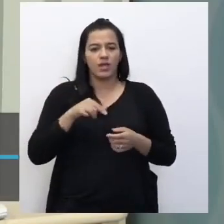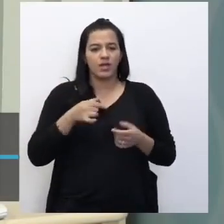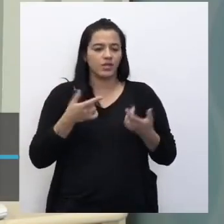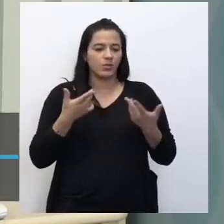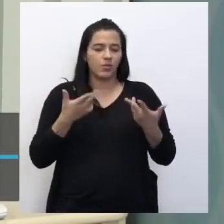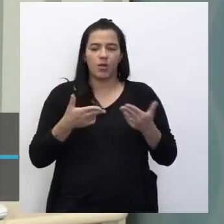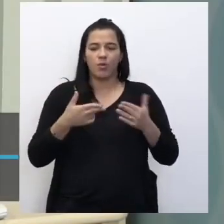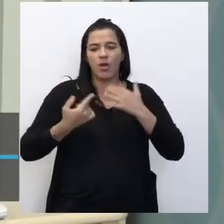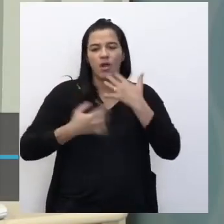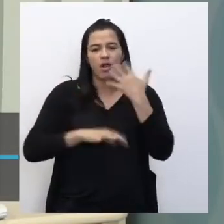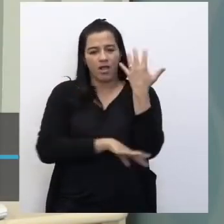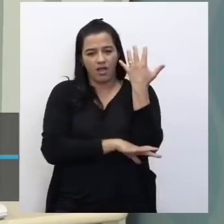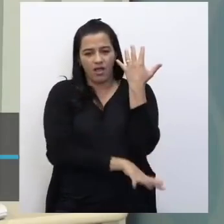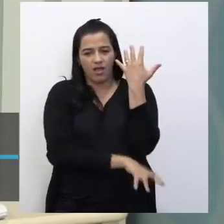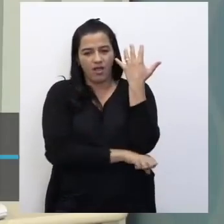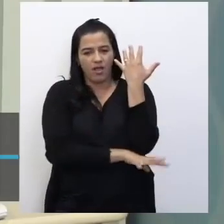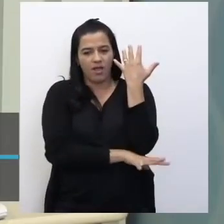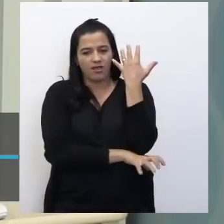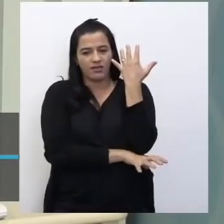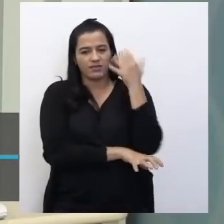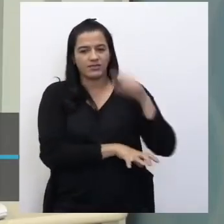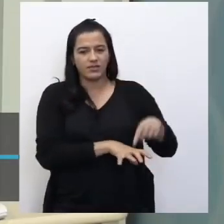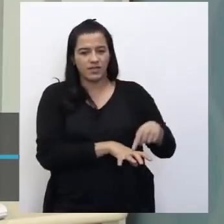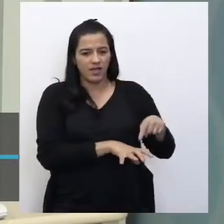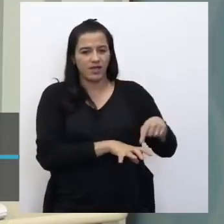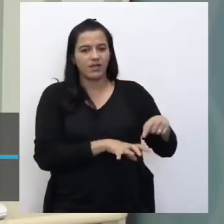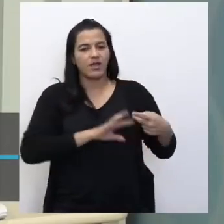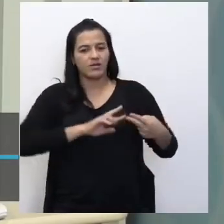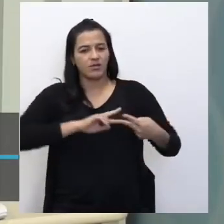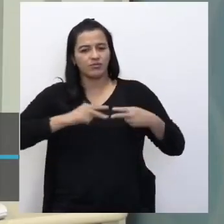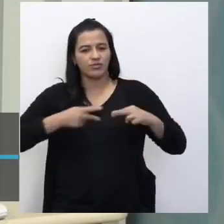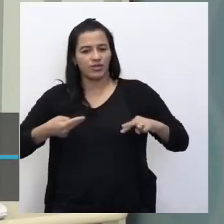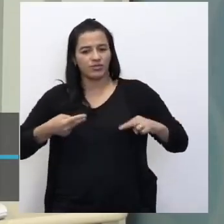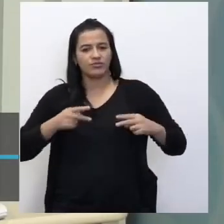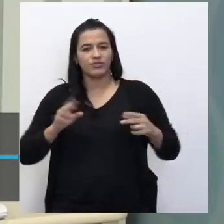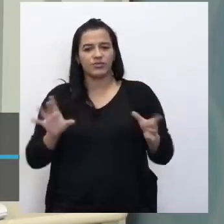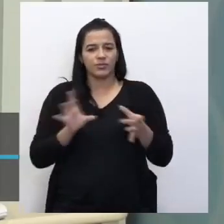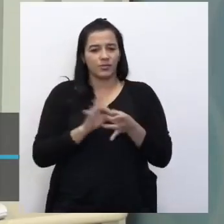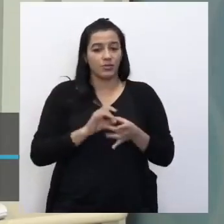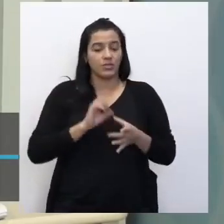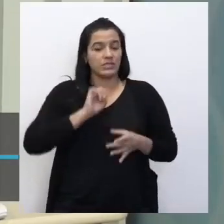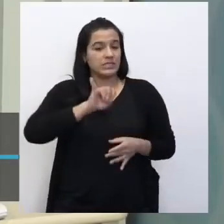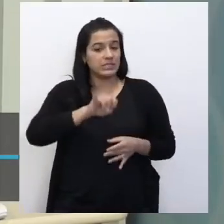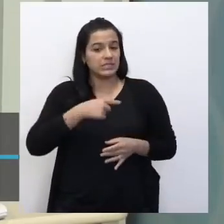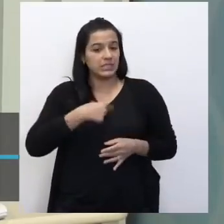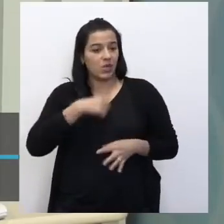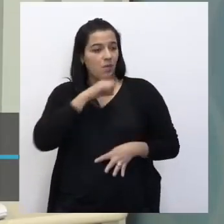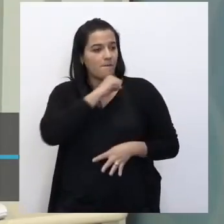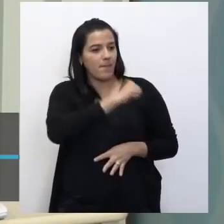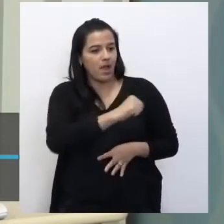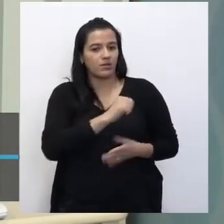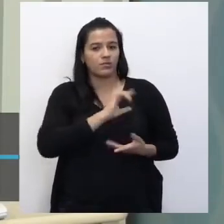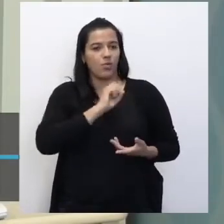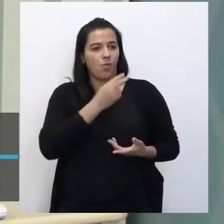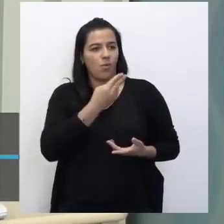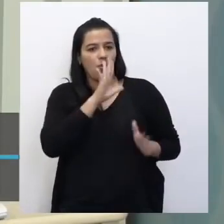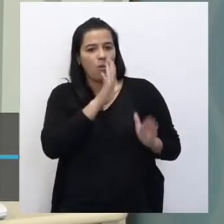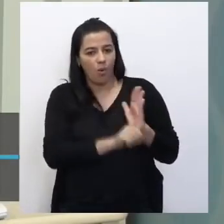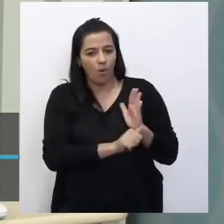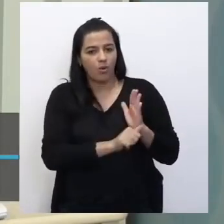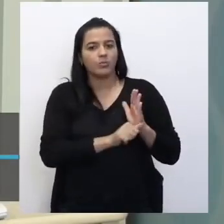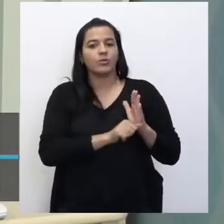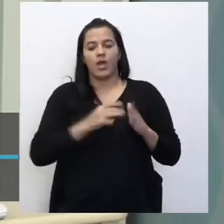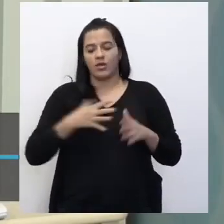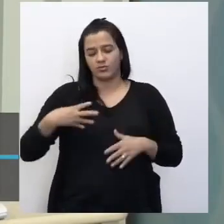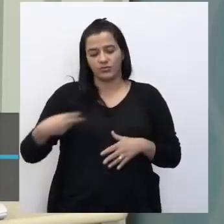genética. E que, portanto, se você é um criminoso, então você vai passar a criminalidade